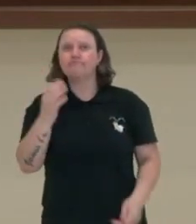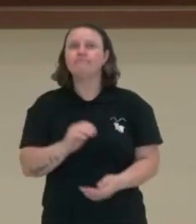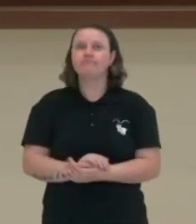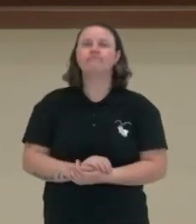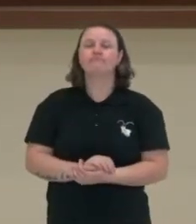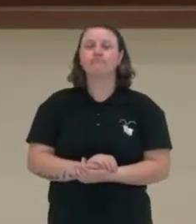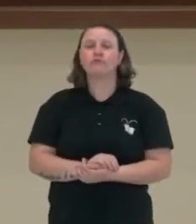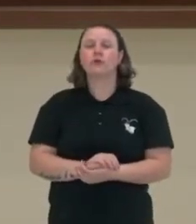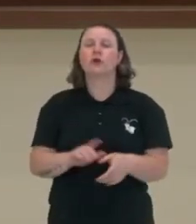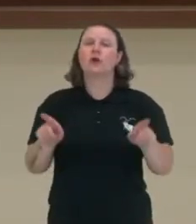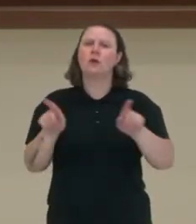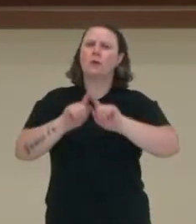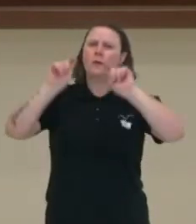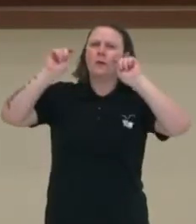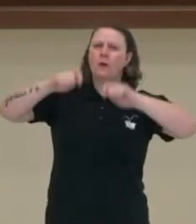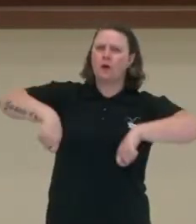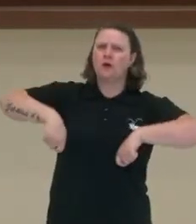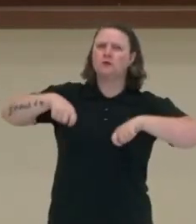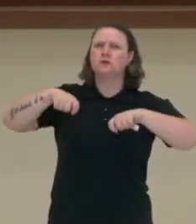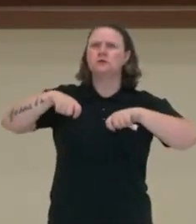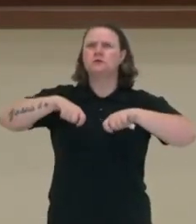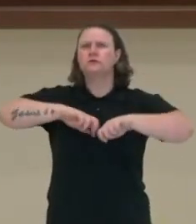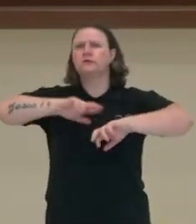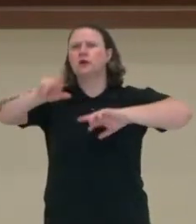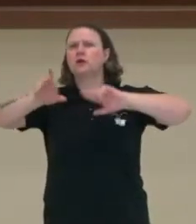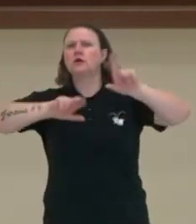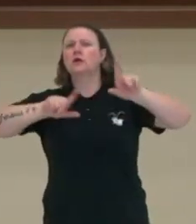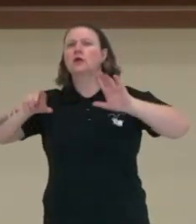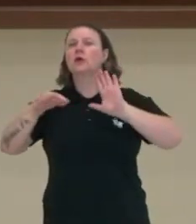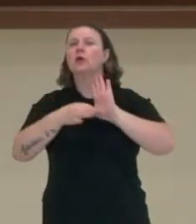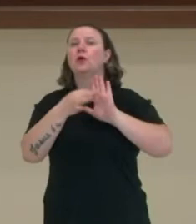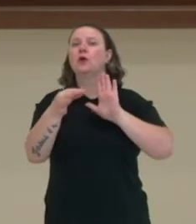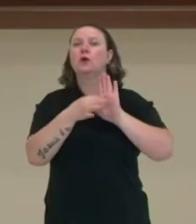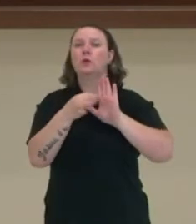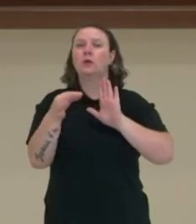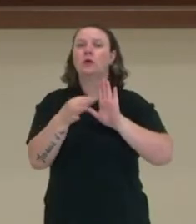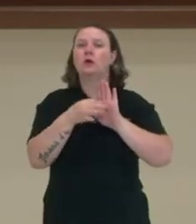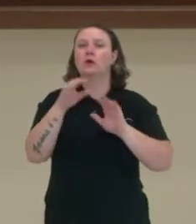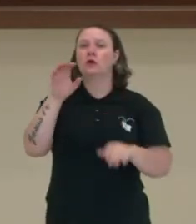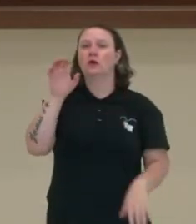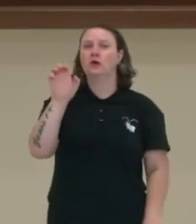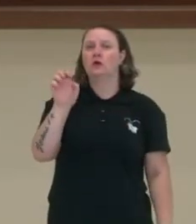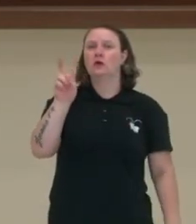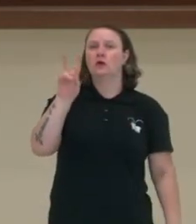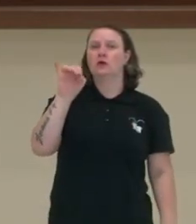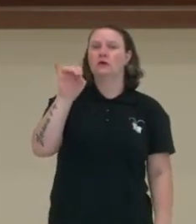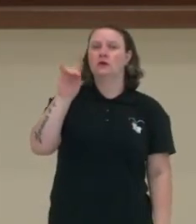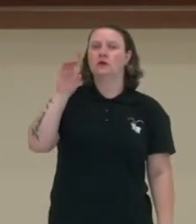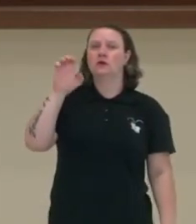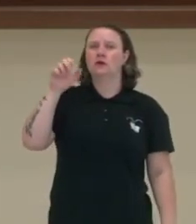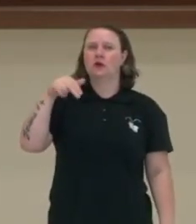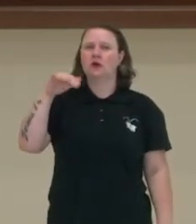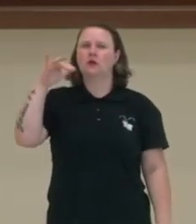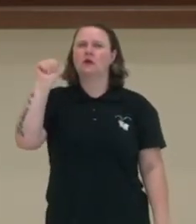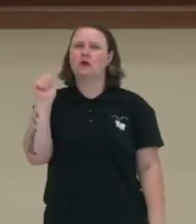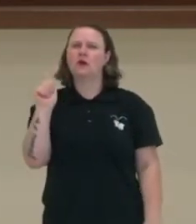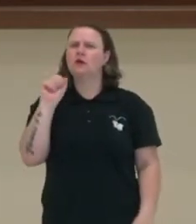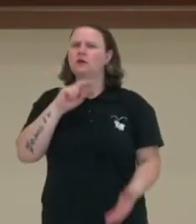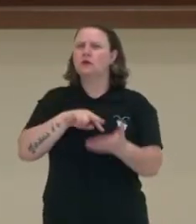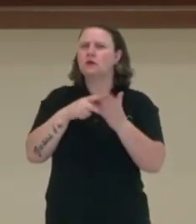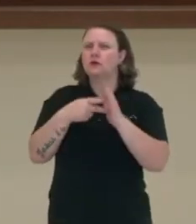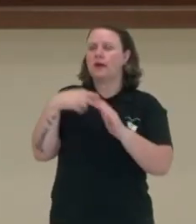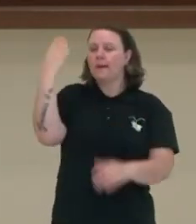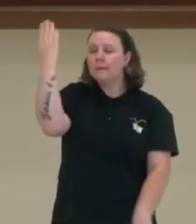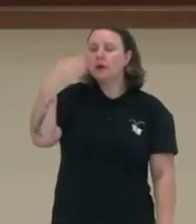problematizado. Poderia ser qual outro argumento, prof? De evidência, o famoso argumento de comprovação,